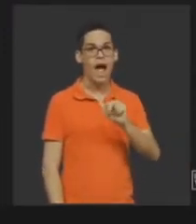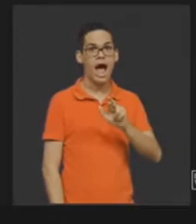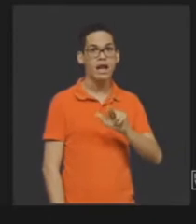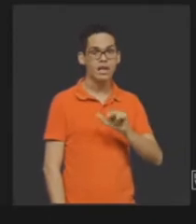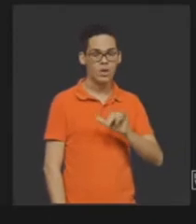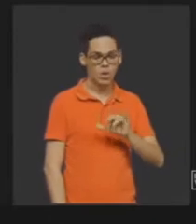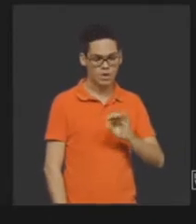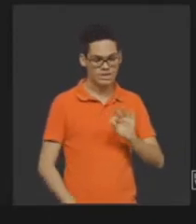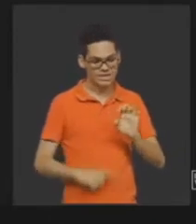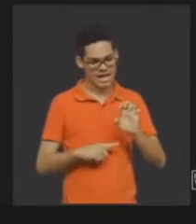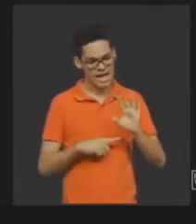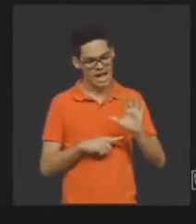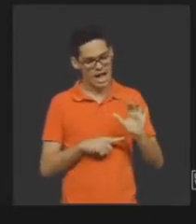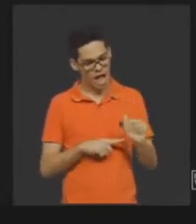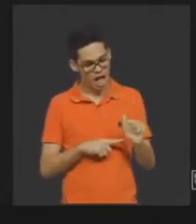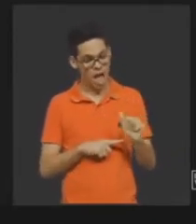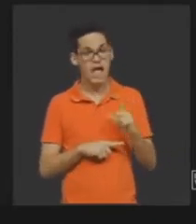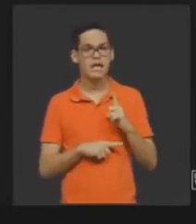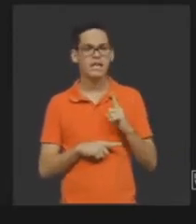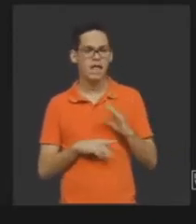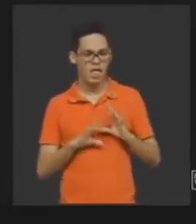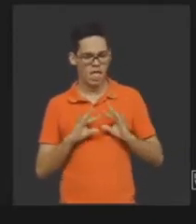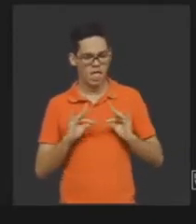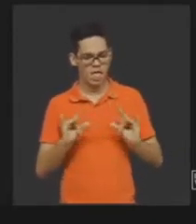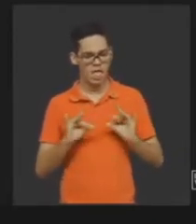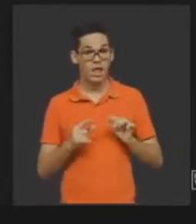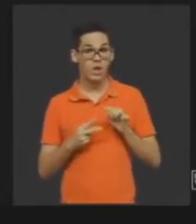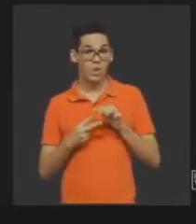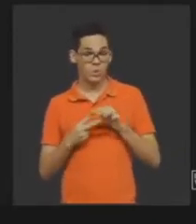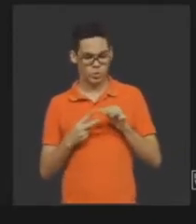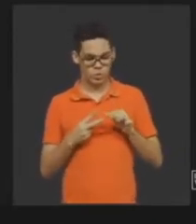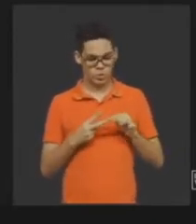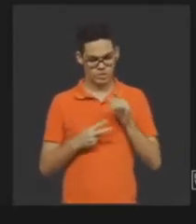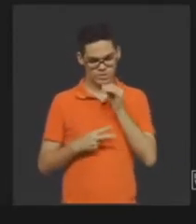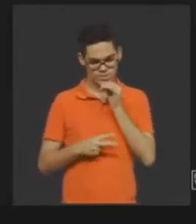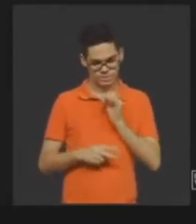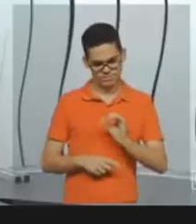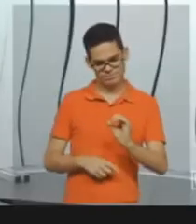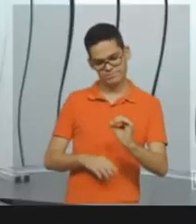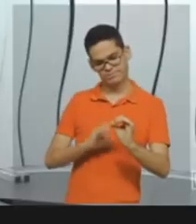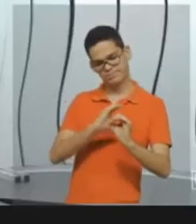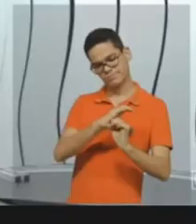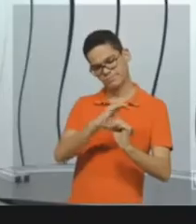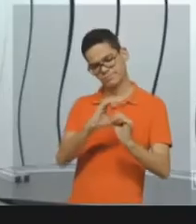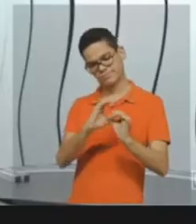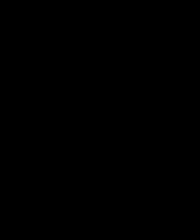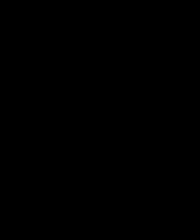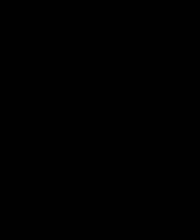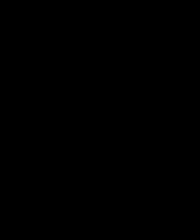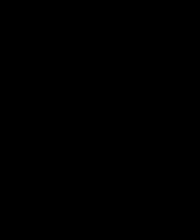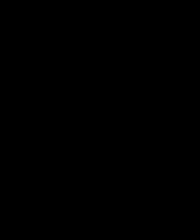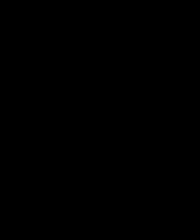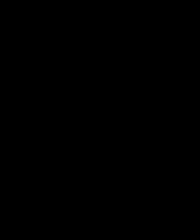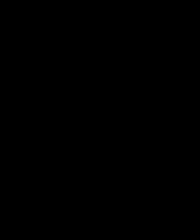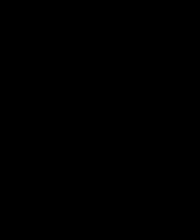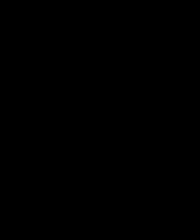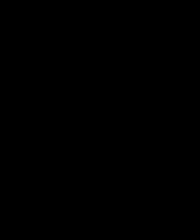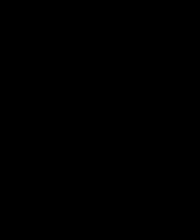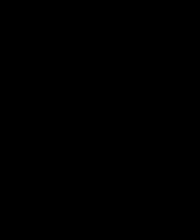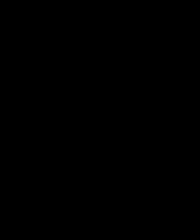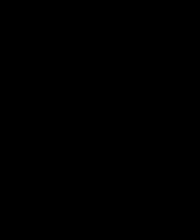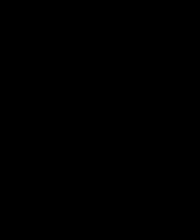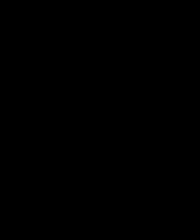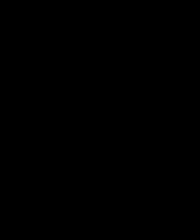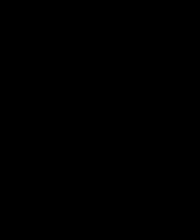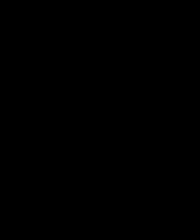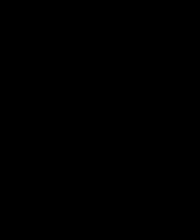por duas membranas, e ele é que separa o citoplasma do conteúdo do núcleo. Então você tem lá um núcleo da célula, imagino que minha mão